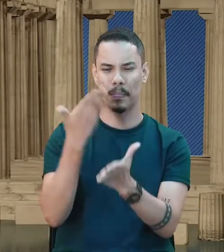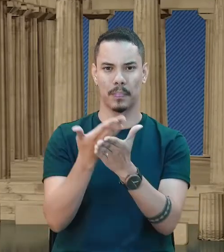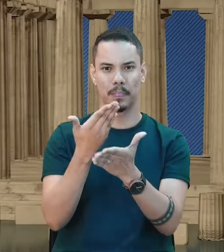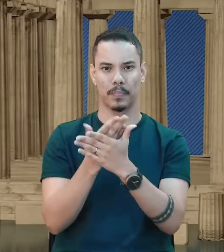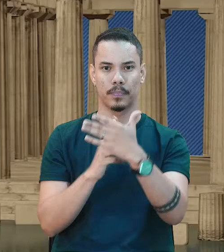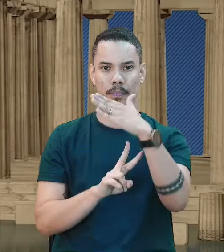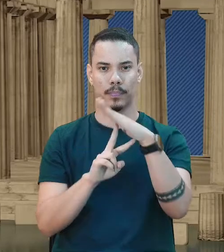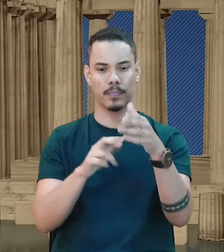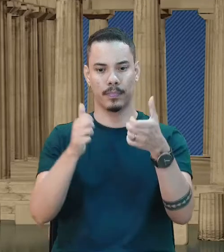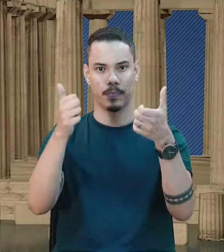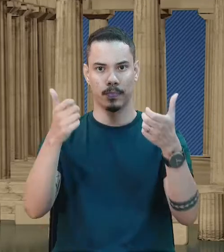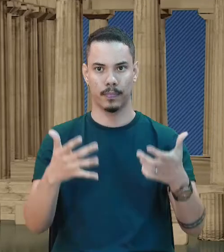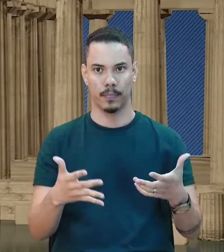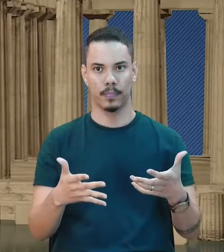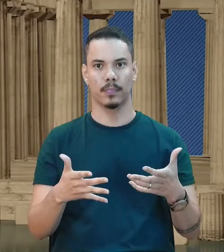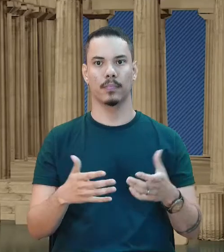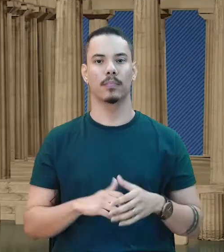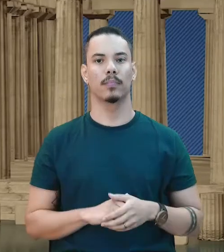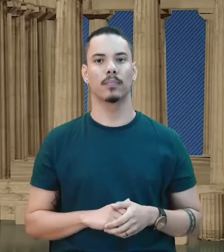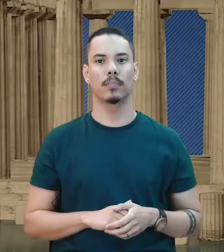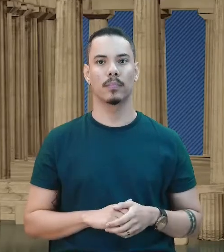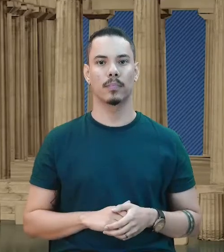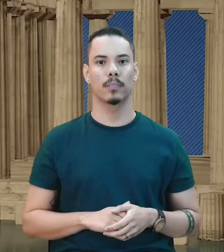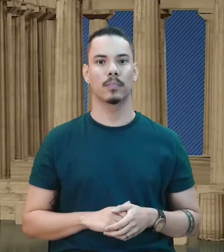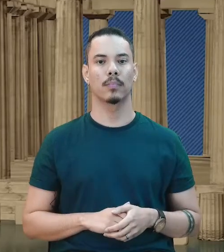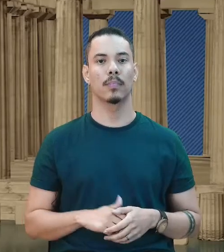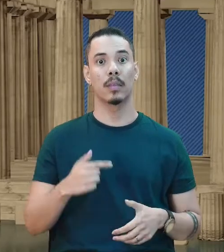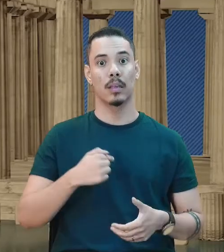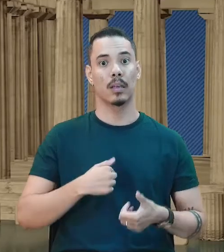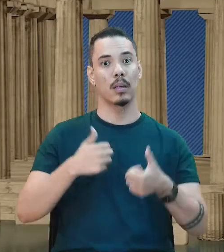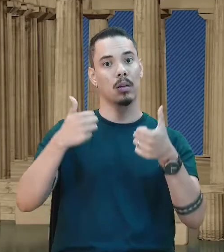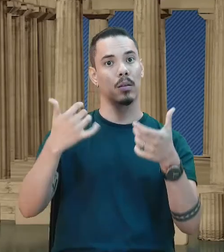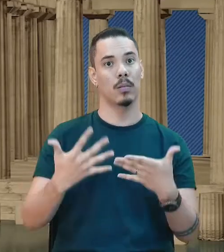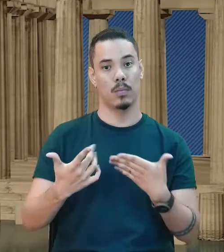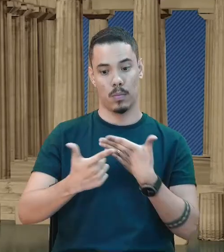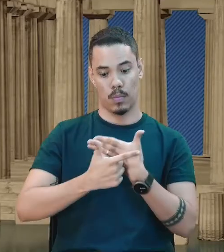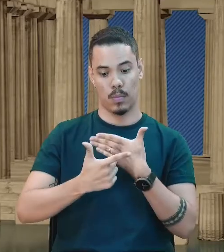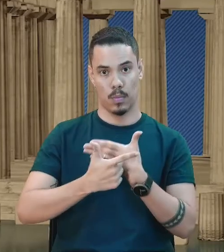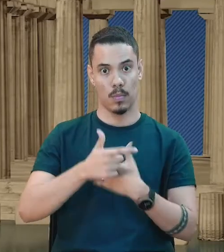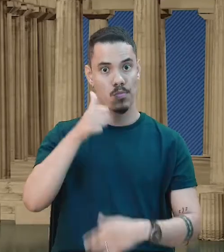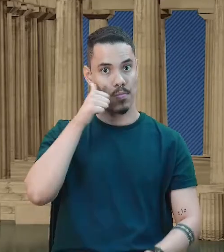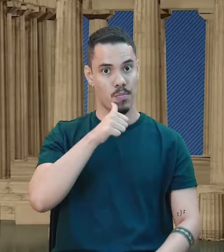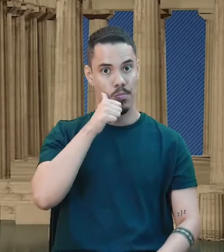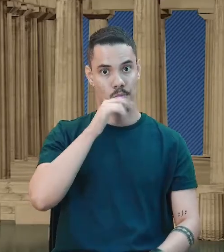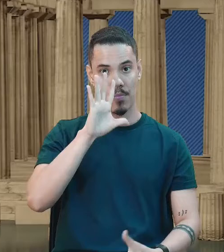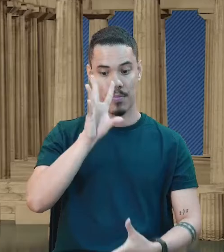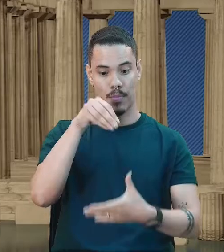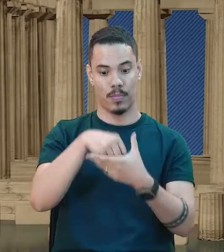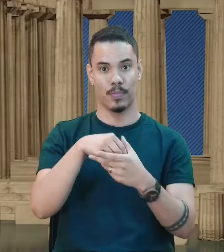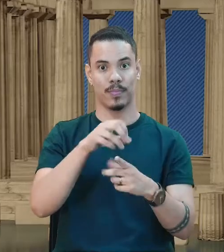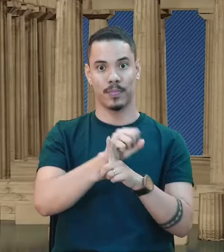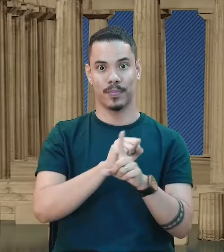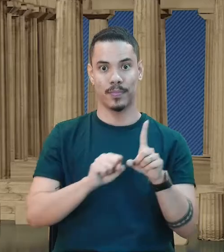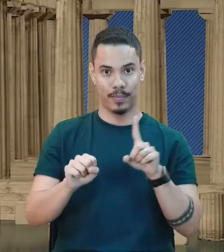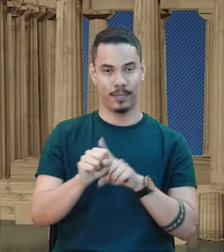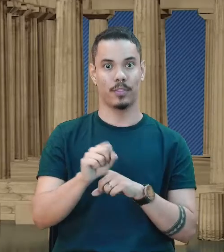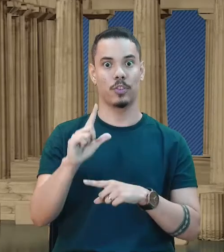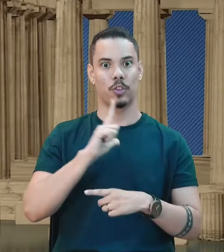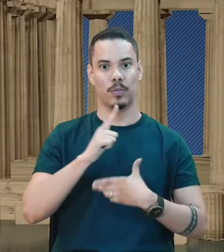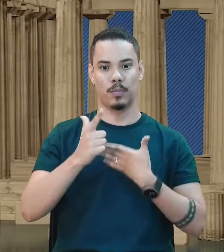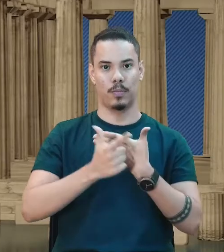2, eu falei para vocês qual era o papel da mulher na sociedade, não é? Ela tinha um papel